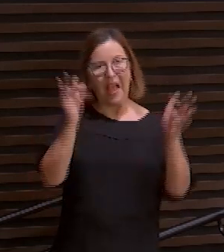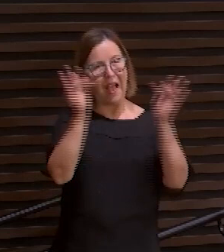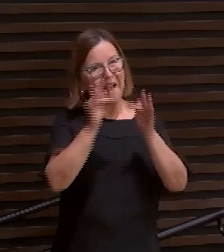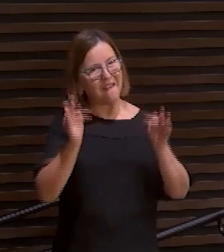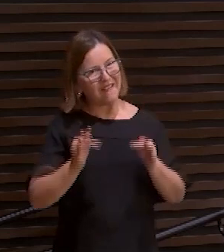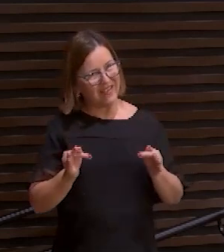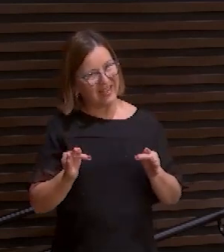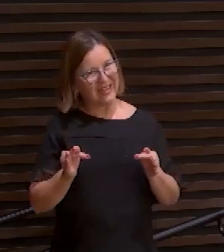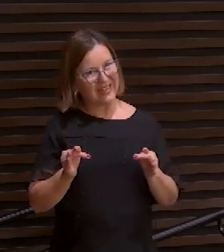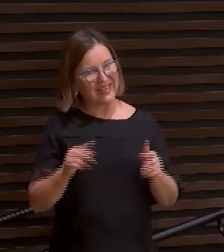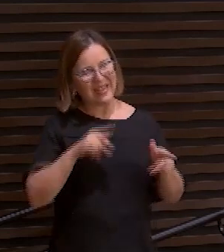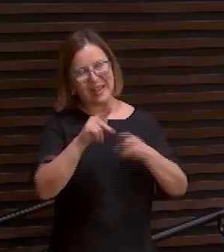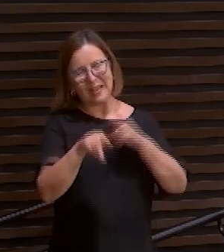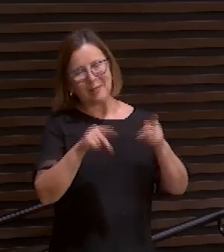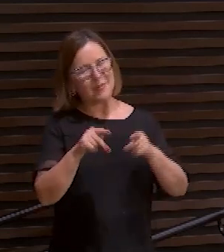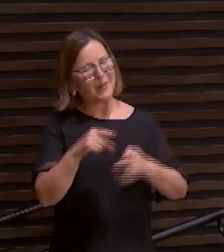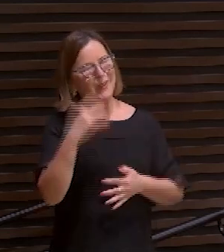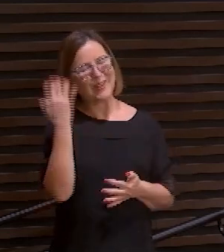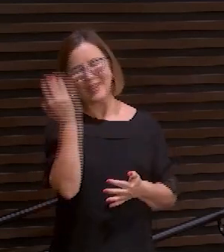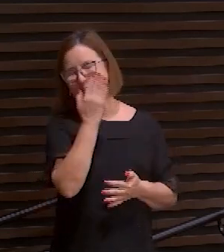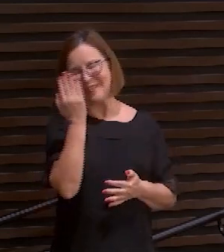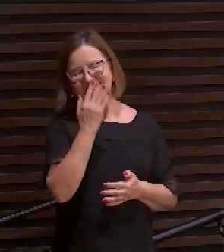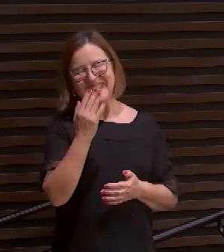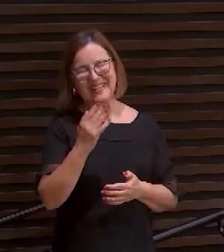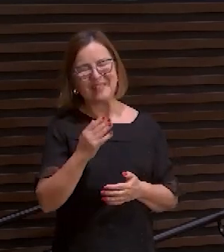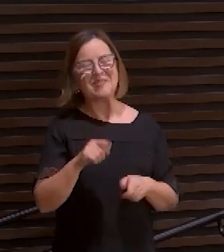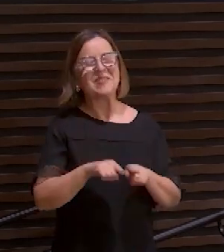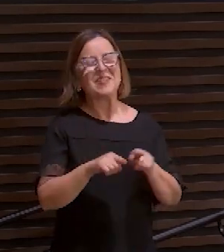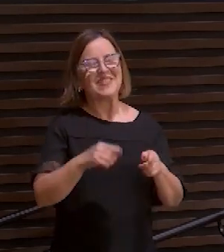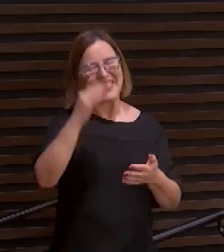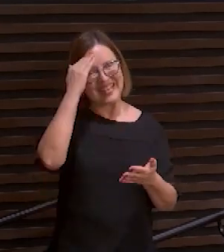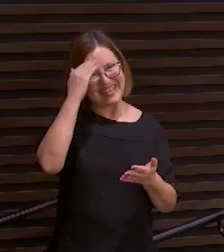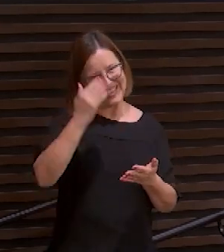bem-aventurados os que não viram e creram.